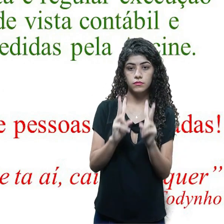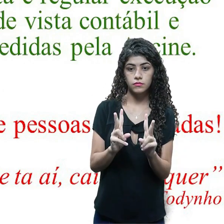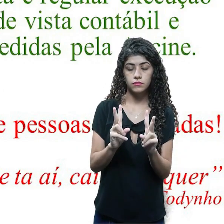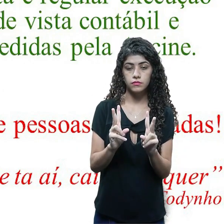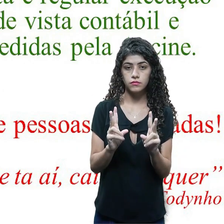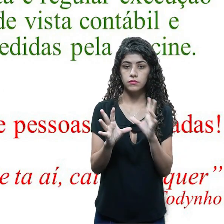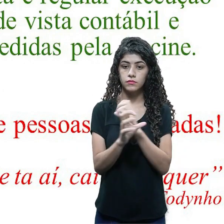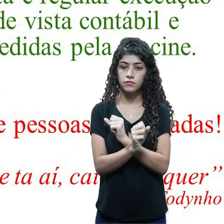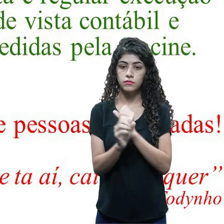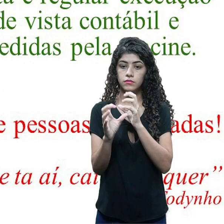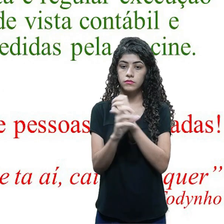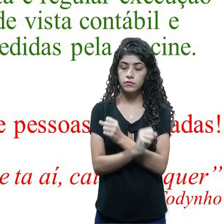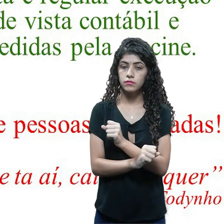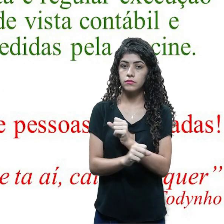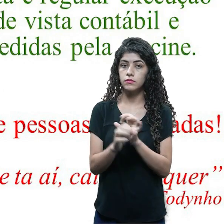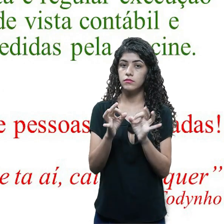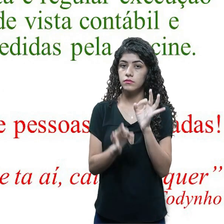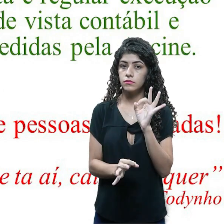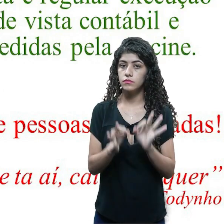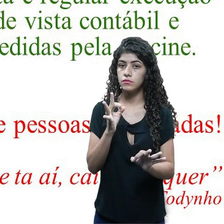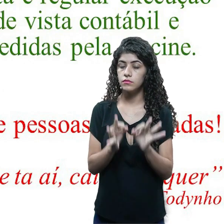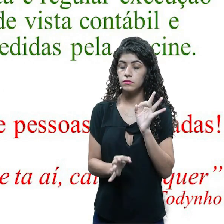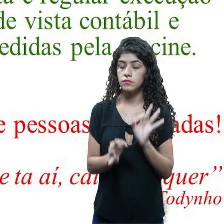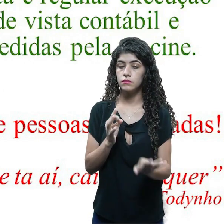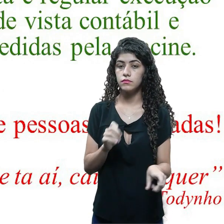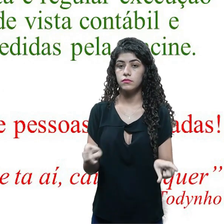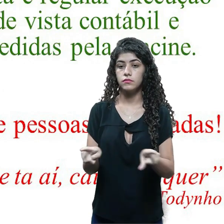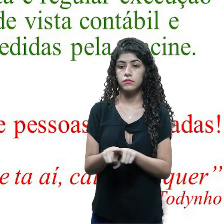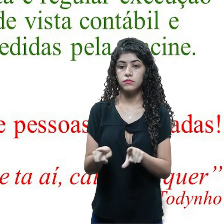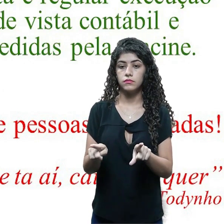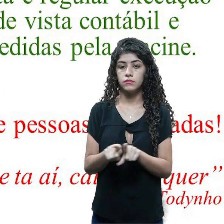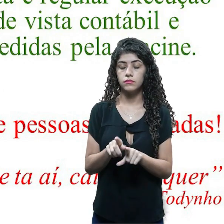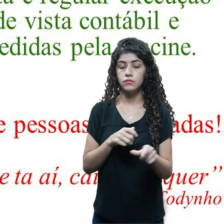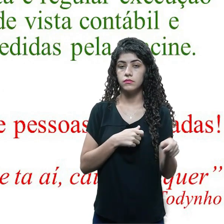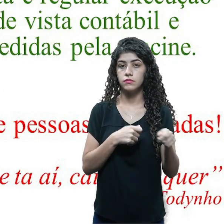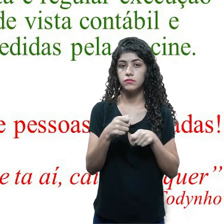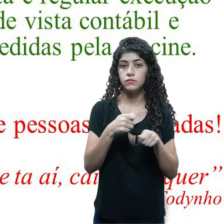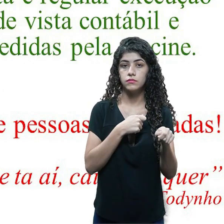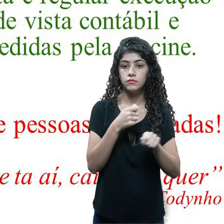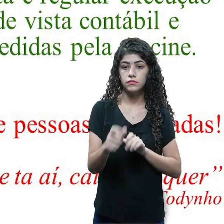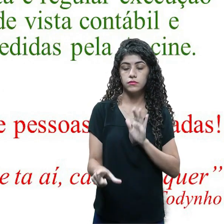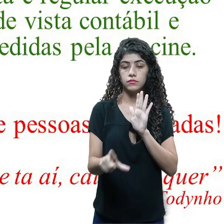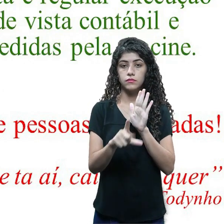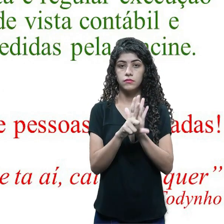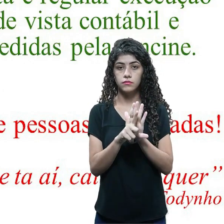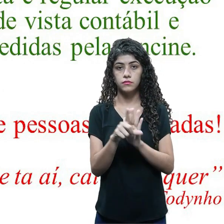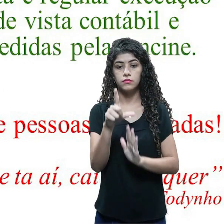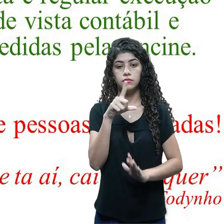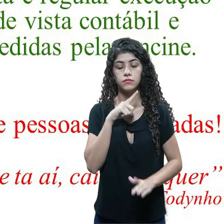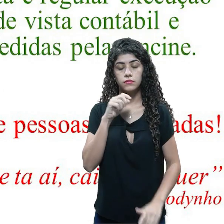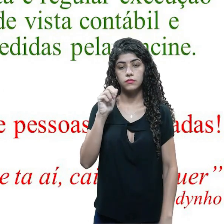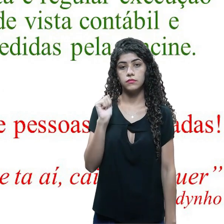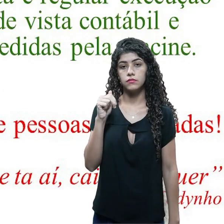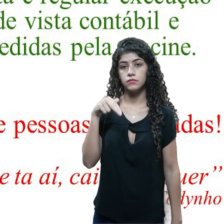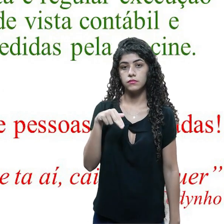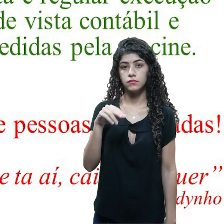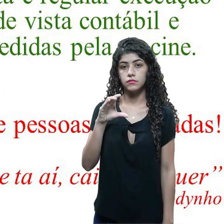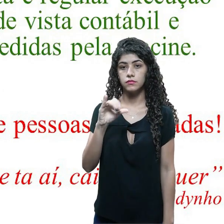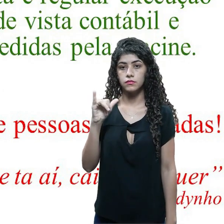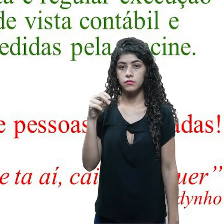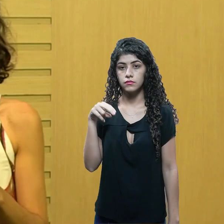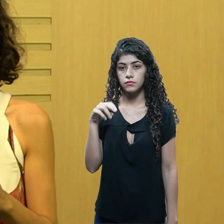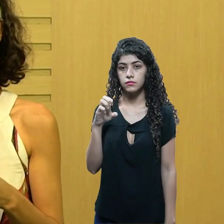ponto de vista contábil e jurídico, né, tanto pelo domínio das normas expedidas pela